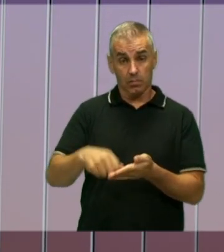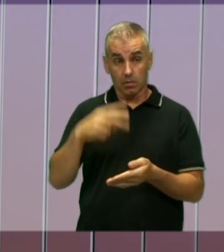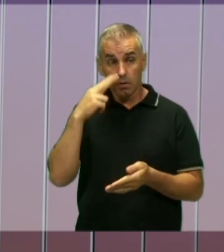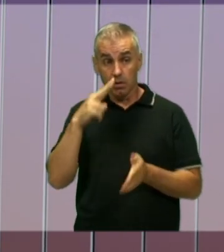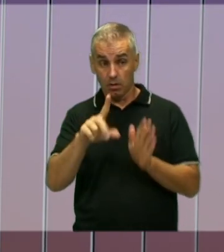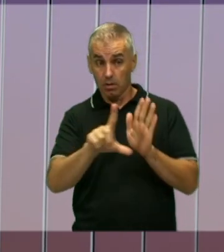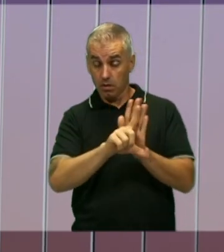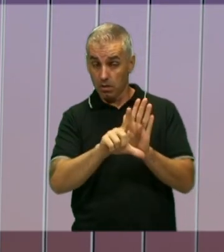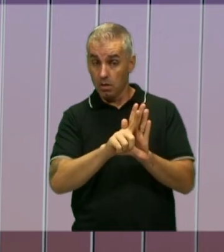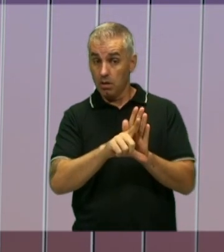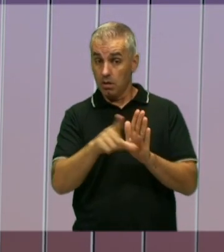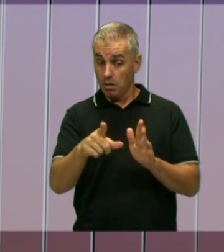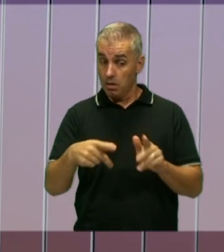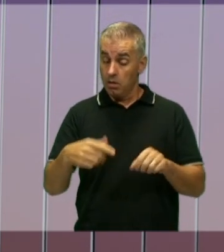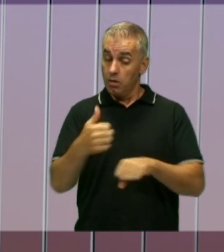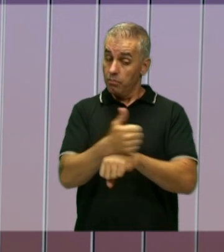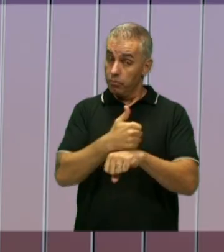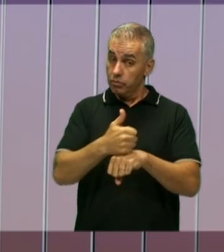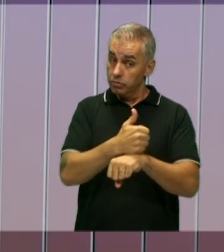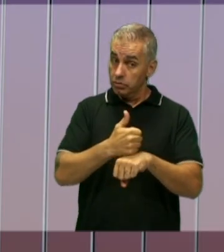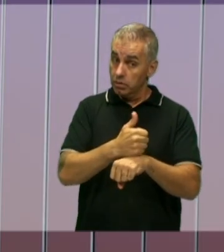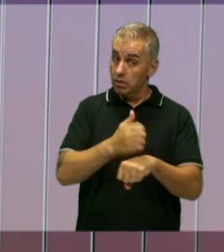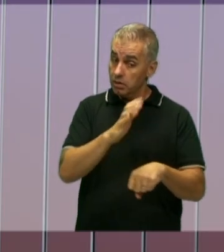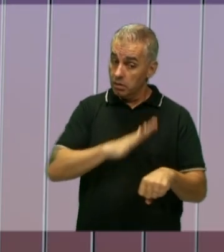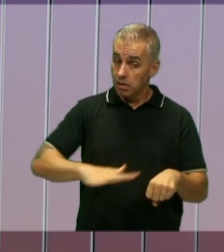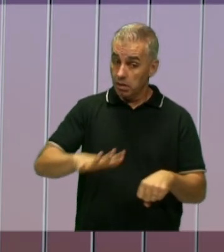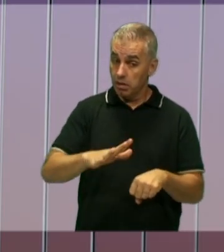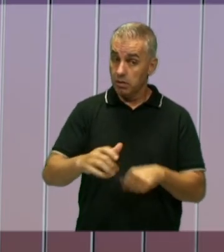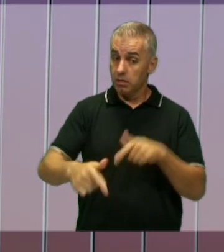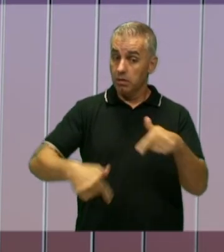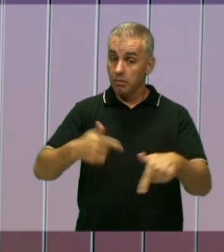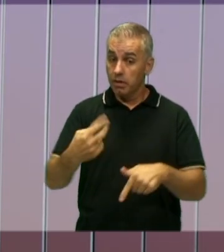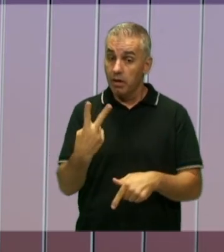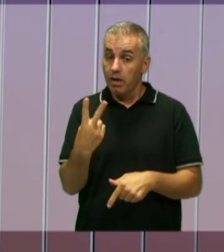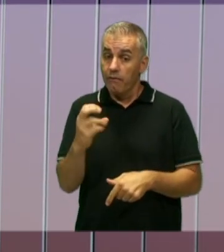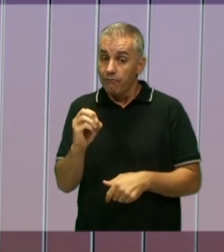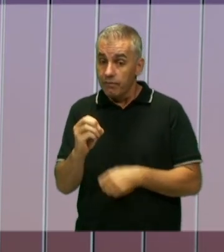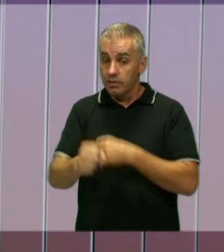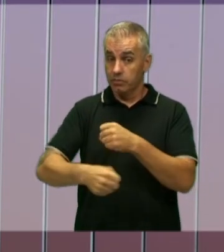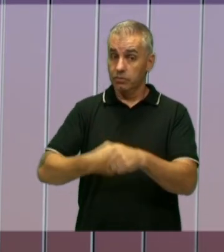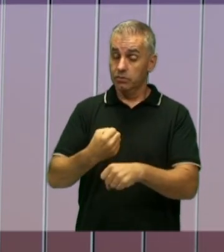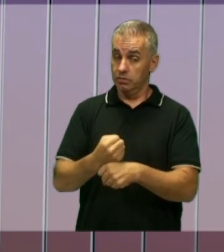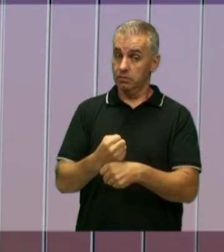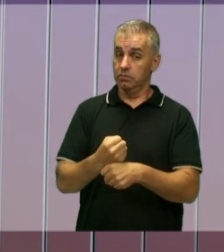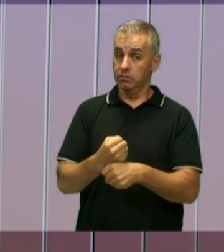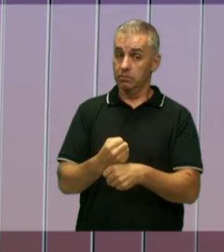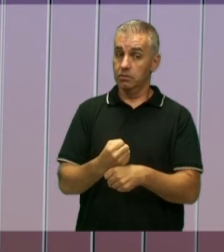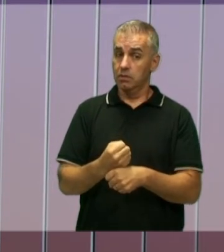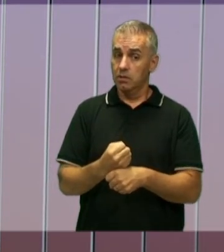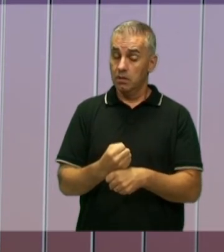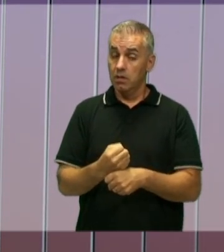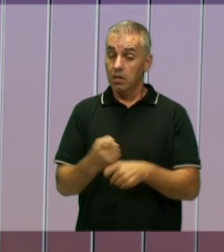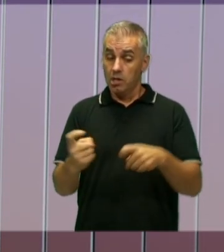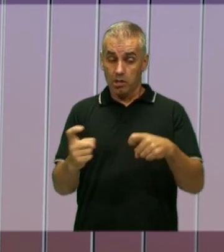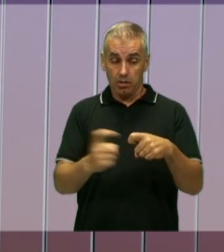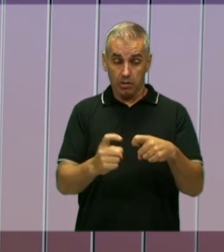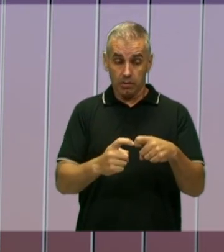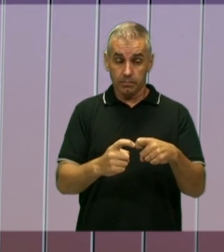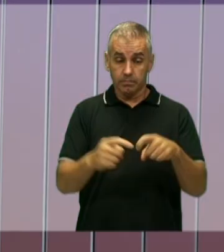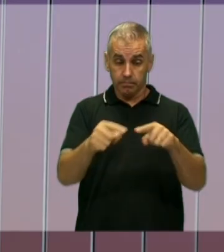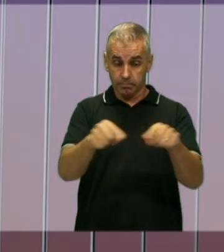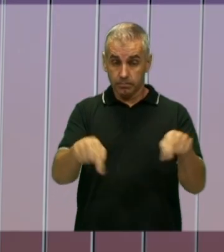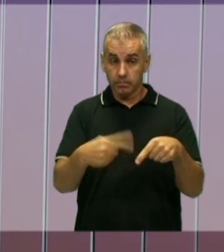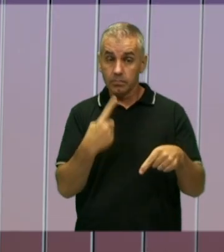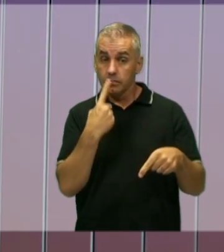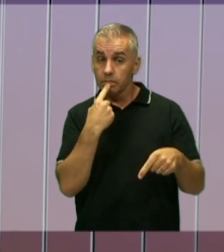sou profissional da área, né? Eu tenho 20 anos nessa profissão. Eu estou dizendo para vocês que é o seguinte: coloquem os médicos nas salas vermelhas